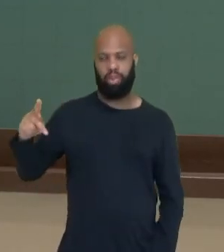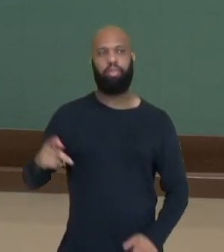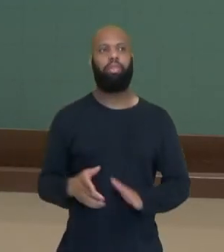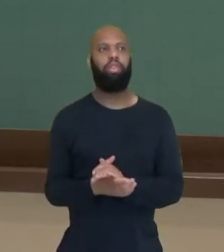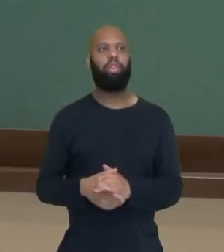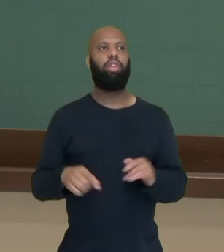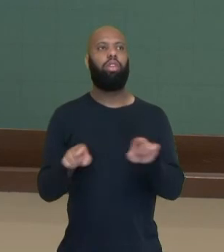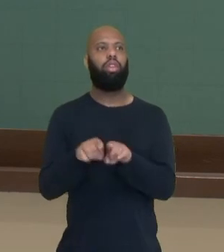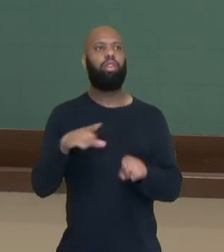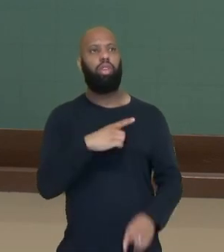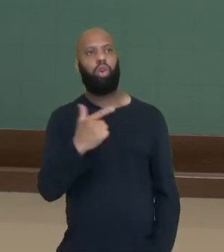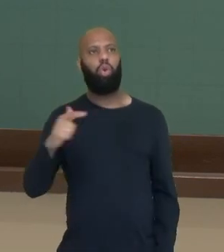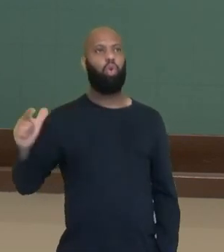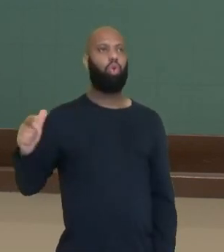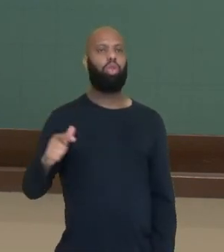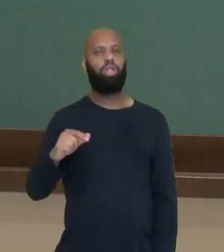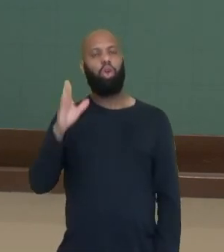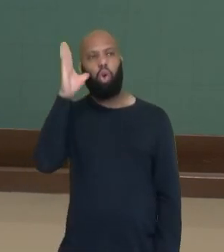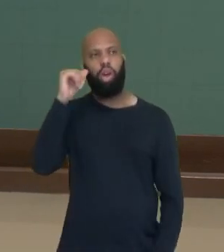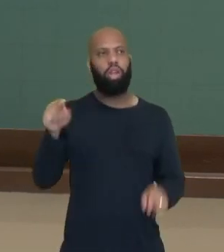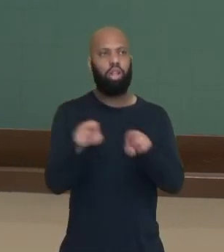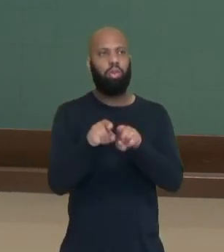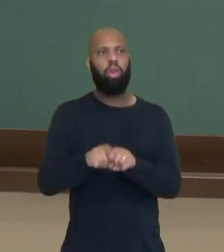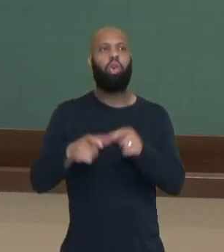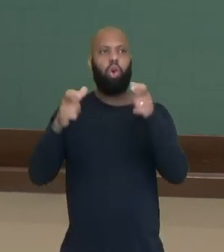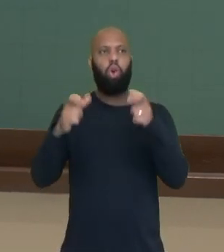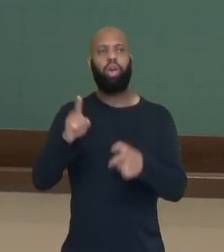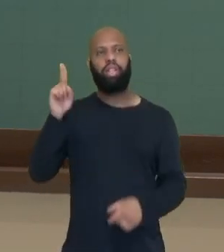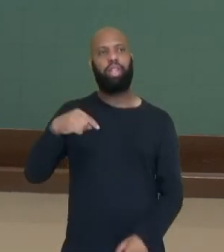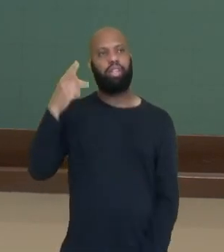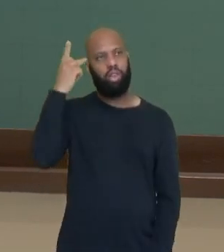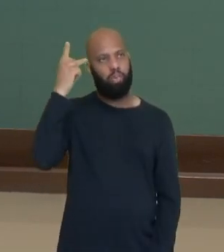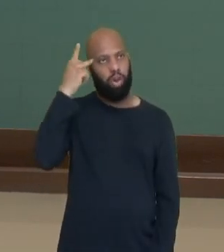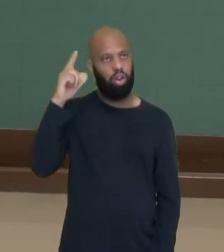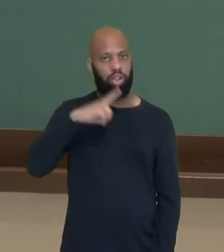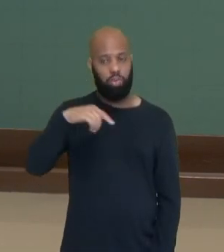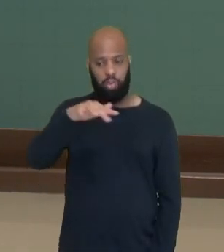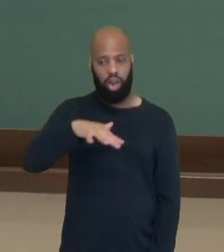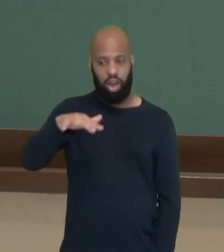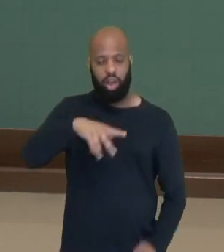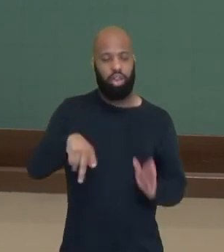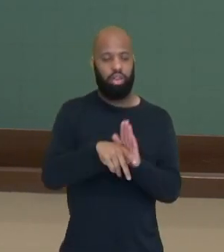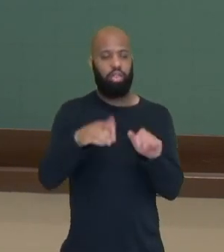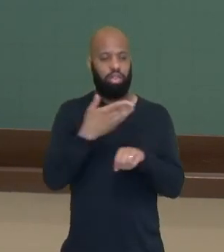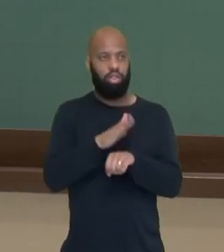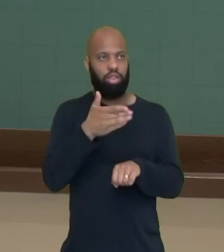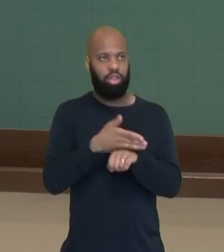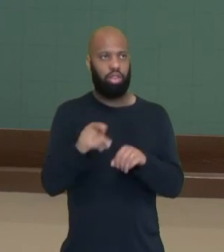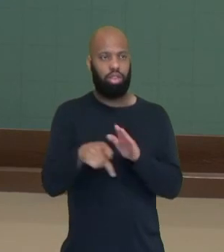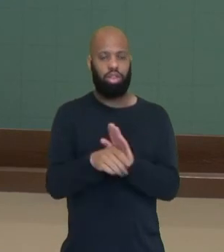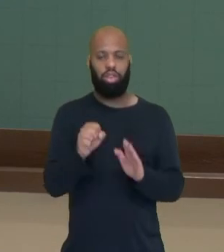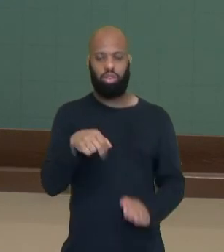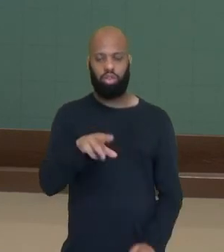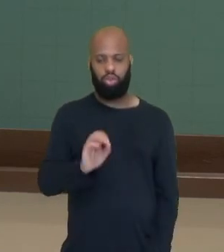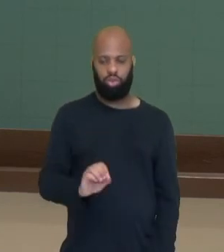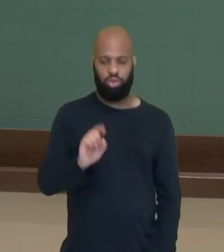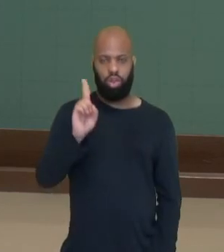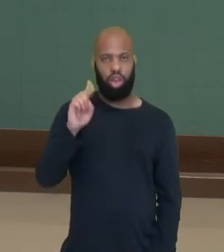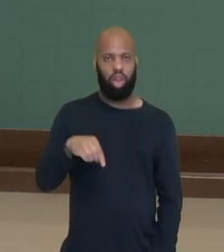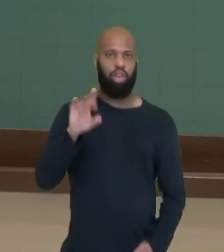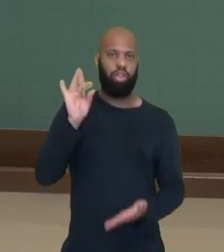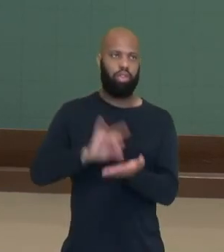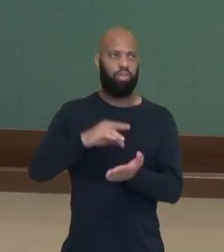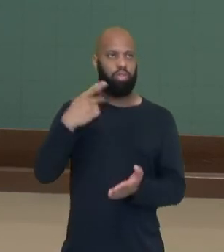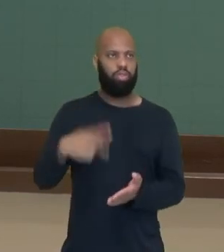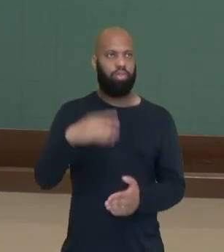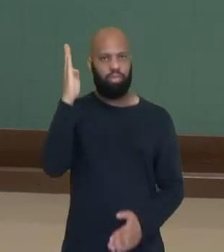E uma outra curiosidade, no estado de São Paulo, existe uma arena de treinamento e competições de sumô oficial. Aqui dentro do